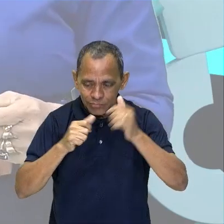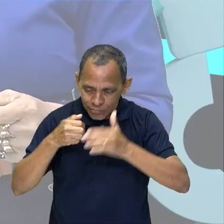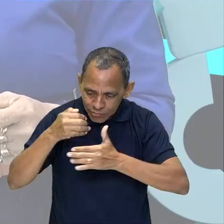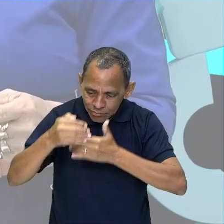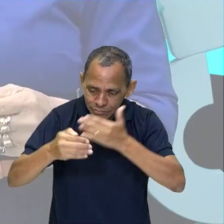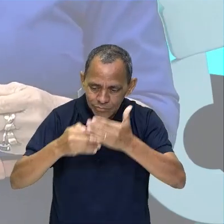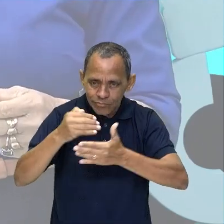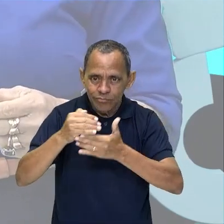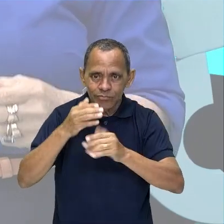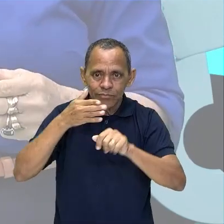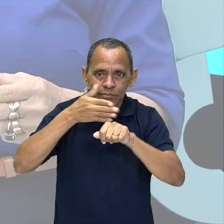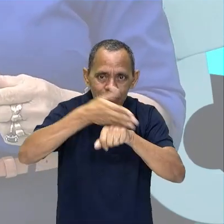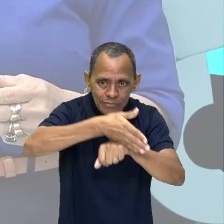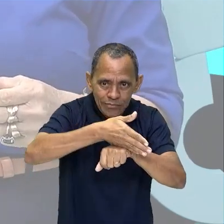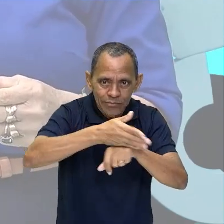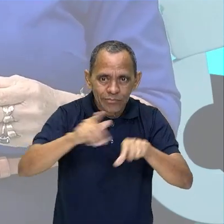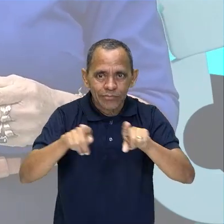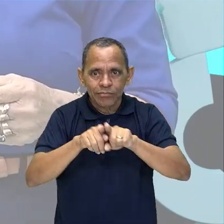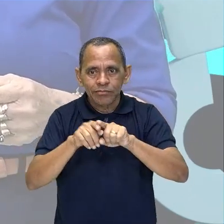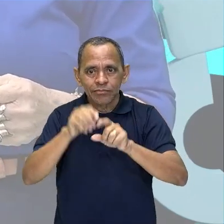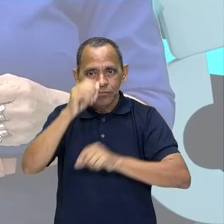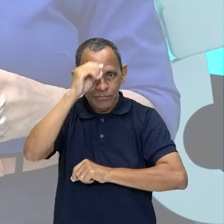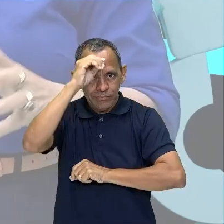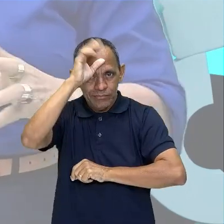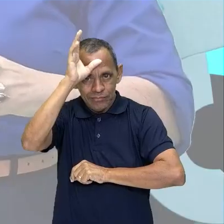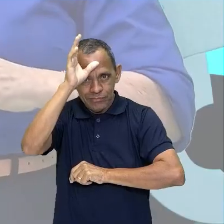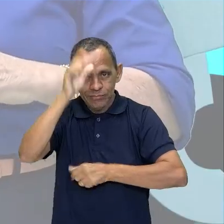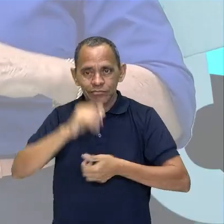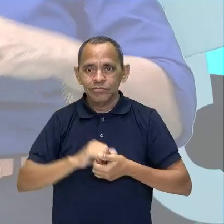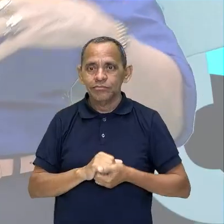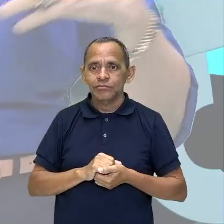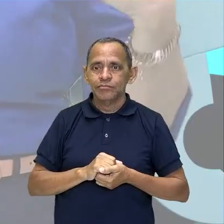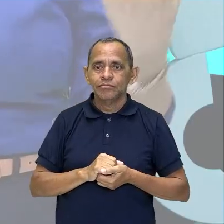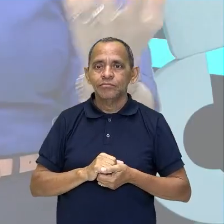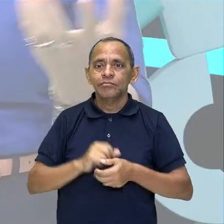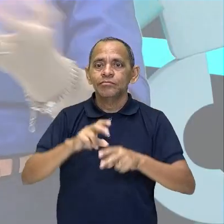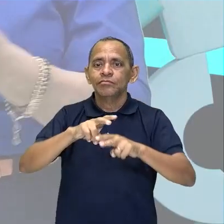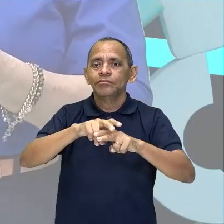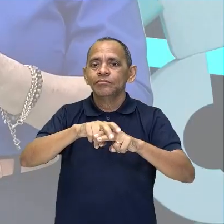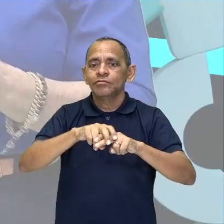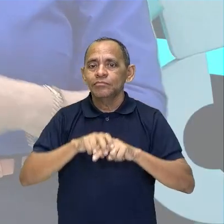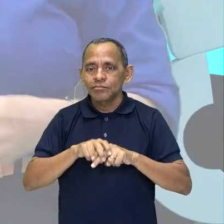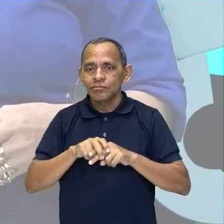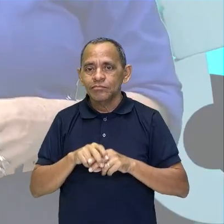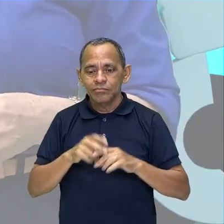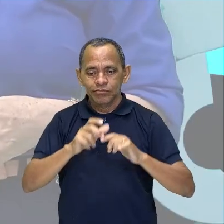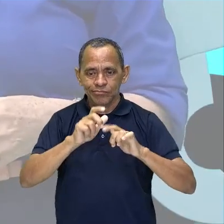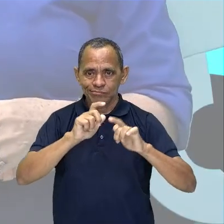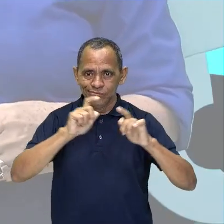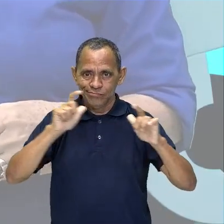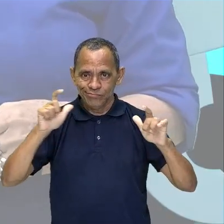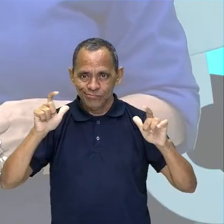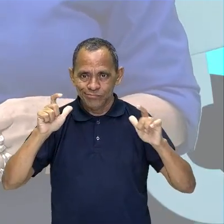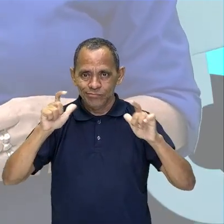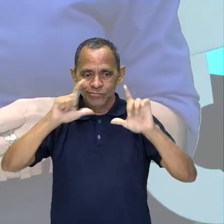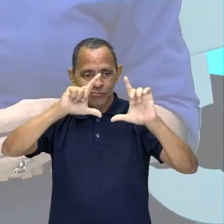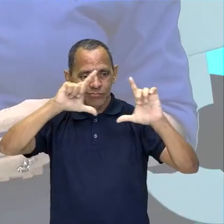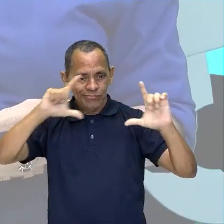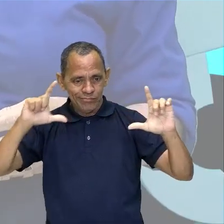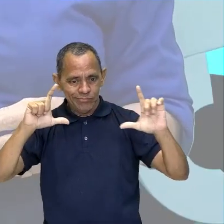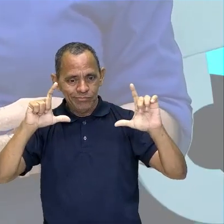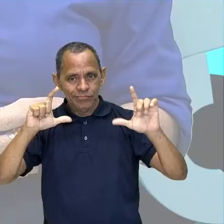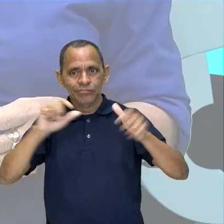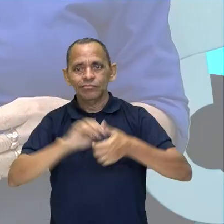o acesso ao conhecimento, assim, de forma muito abrangente. Vai favorecer